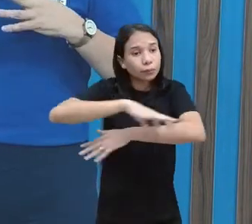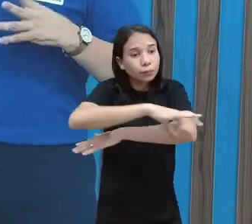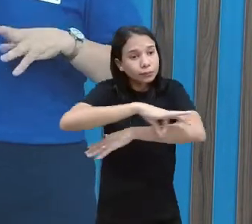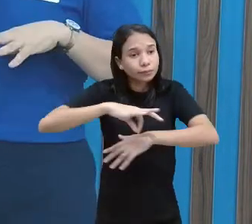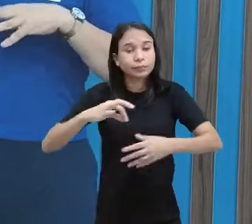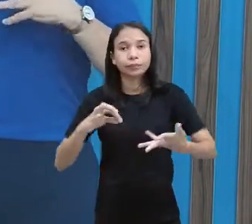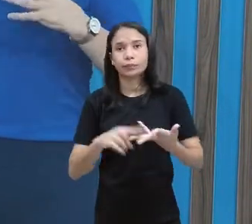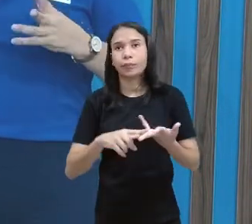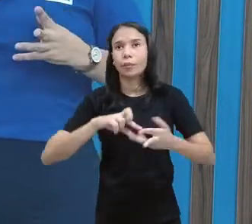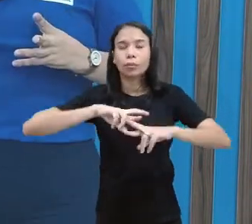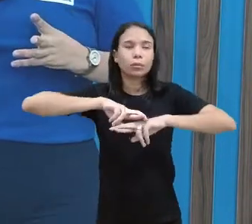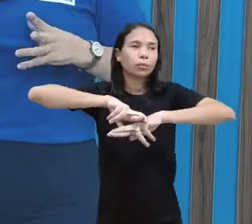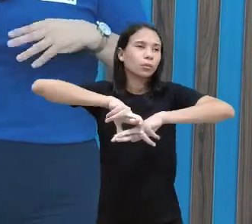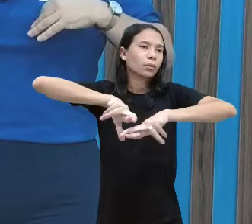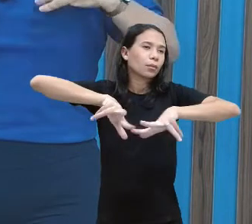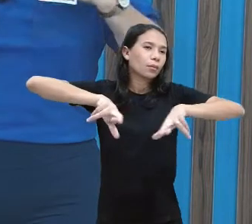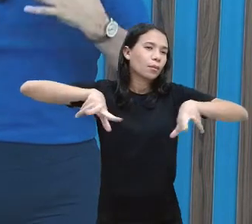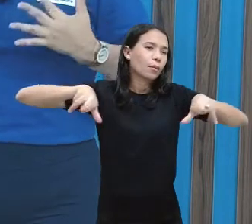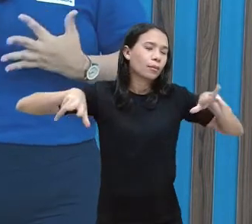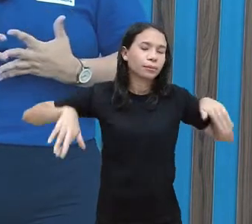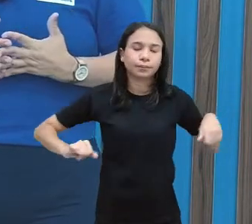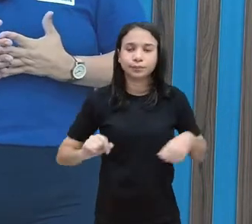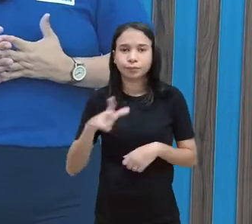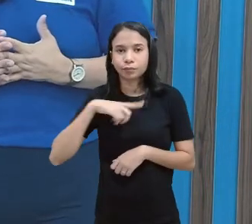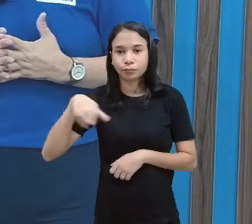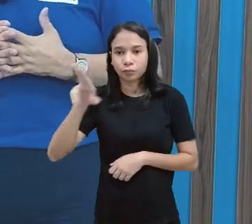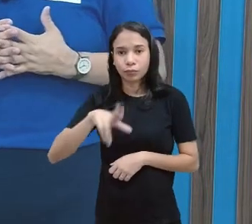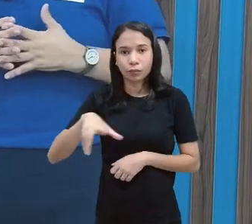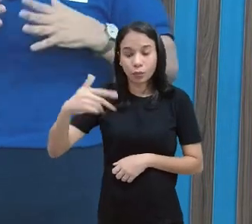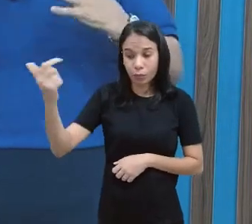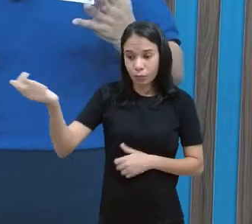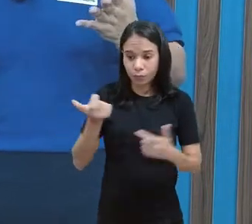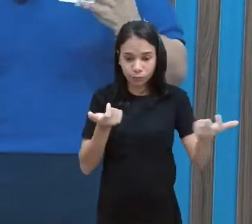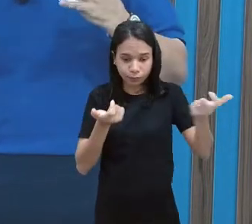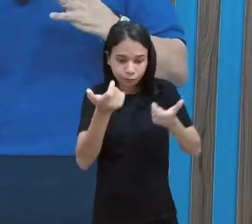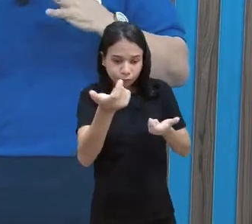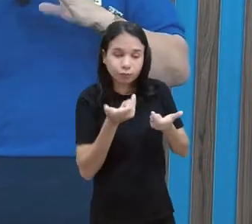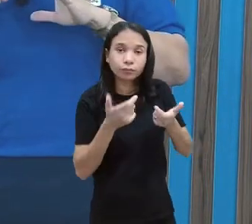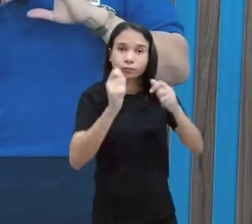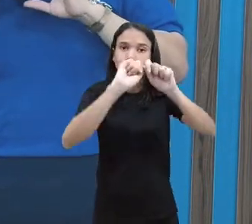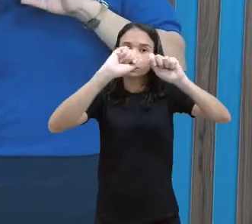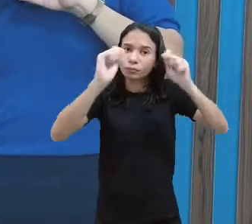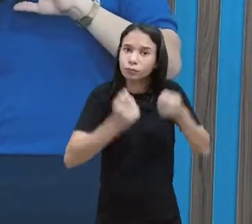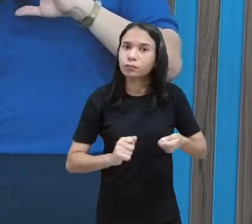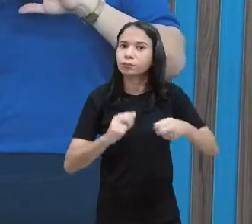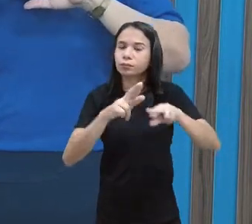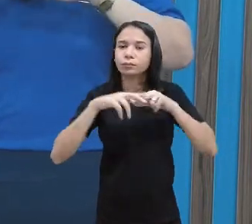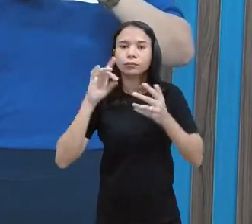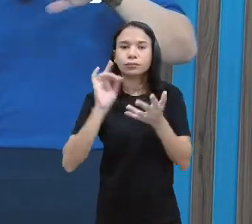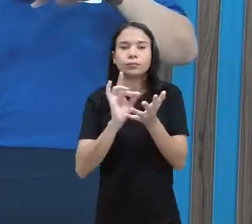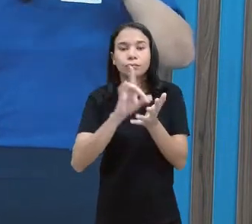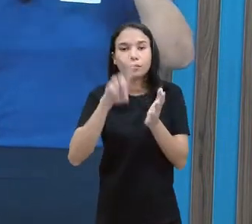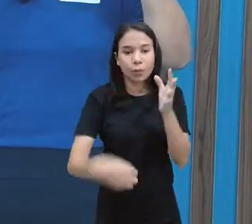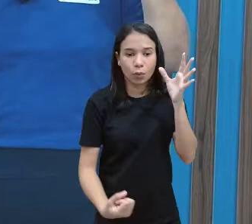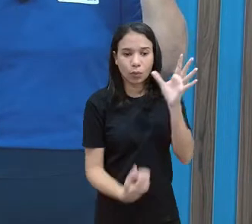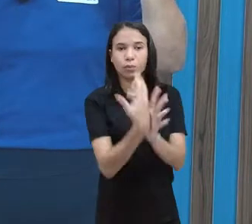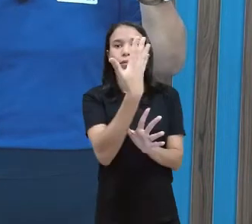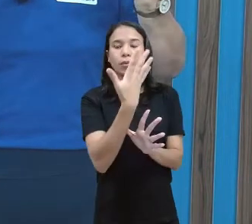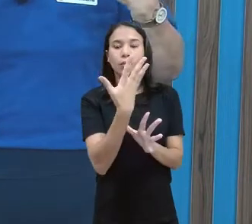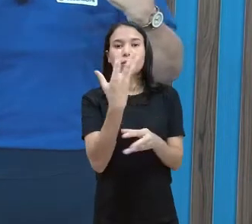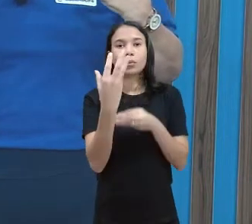bom? Várias linguagens artísticas. Por isso, ela foi um fenômeno, porque foi algo que